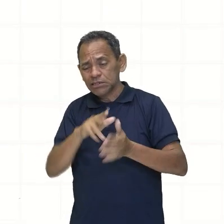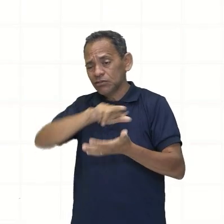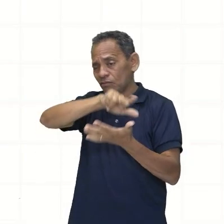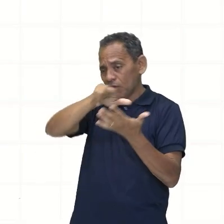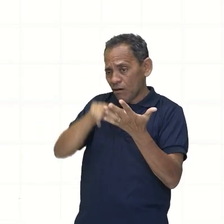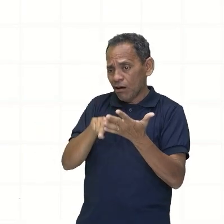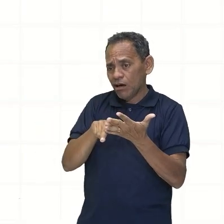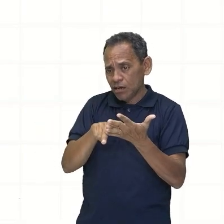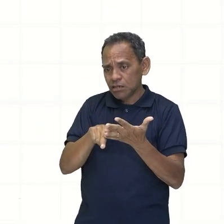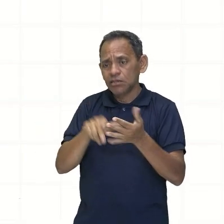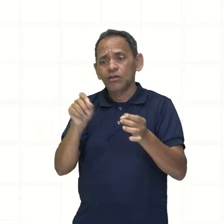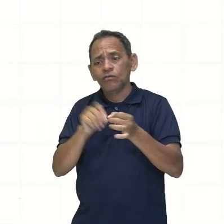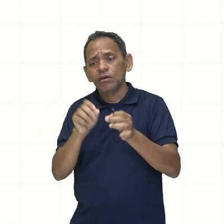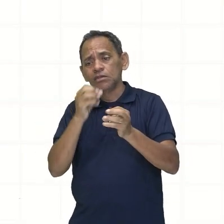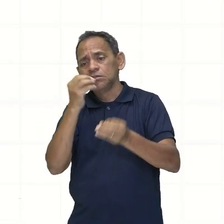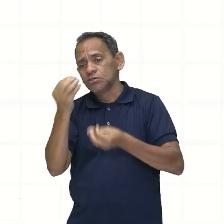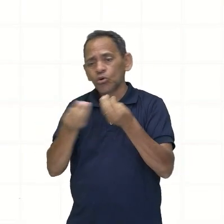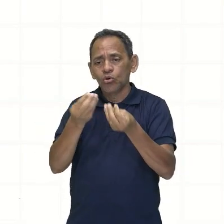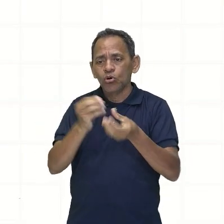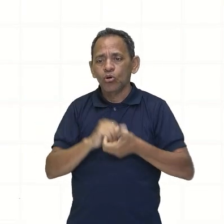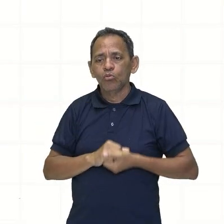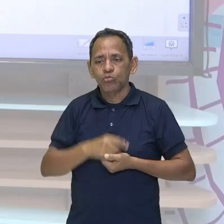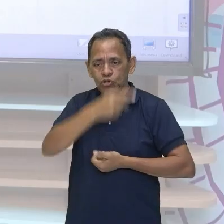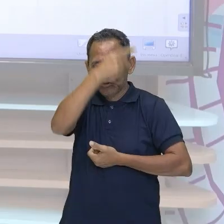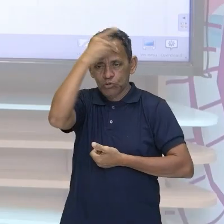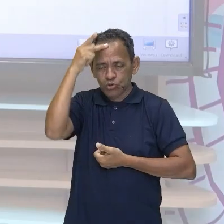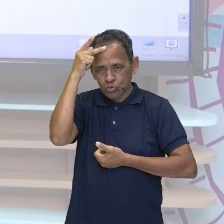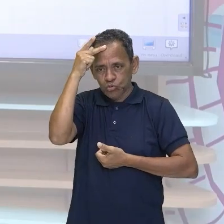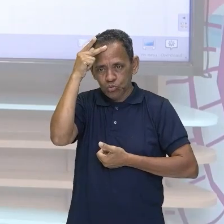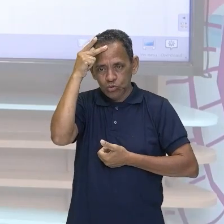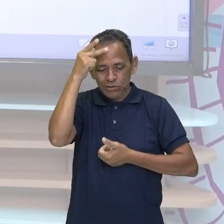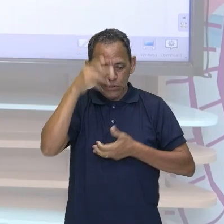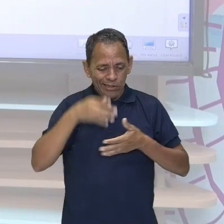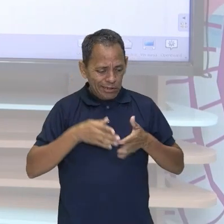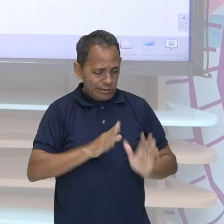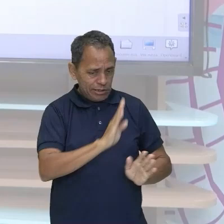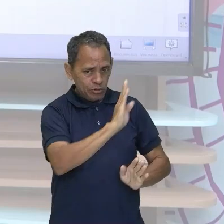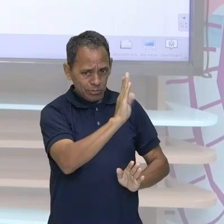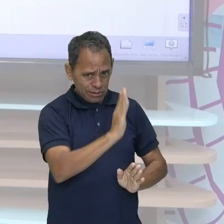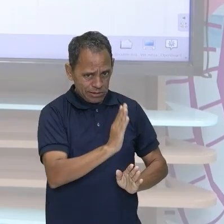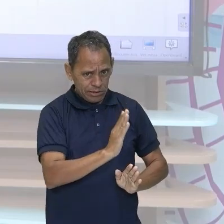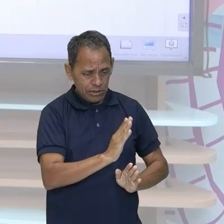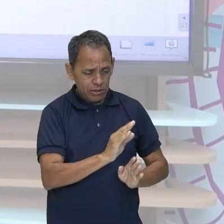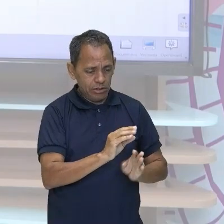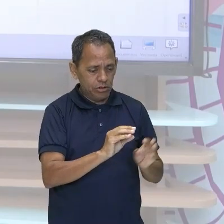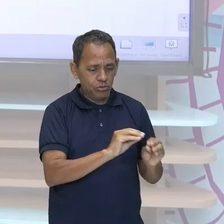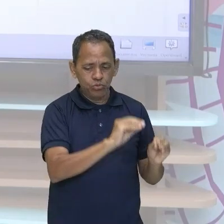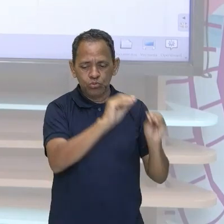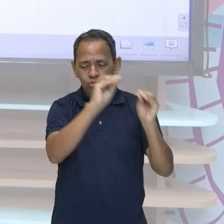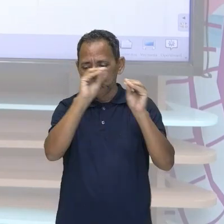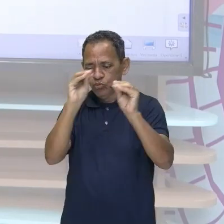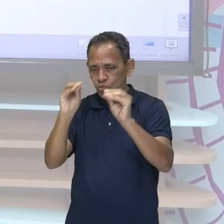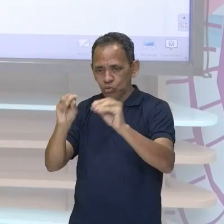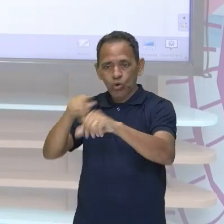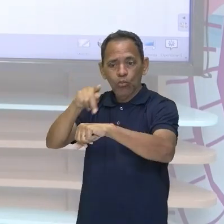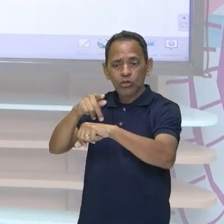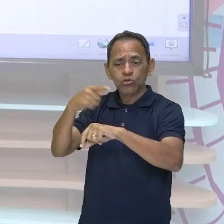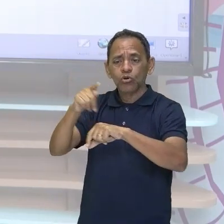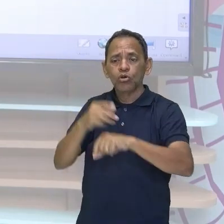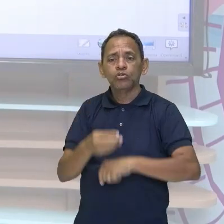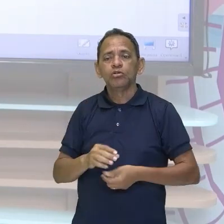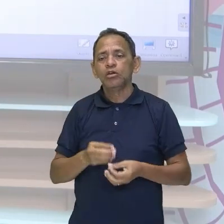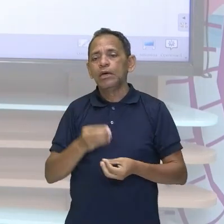levam essas pessoas, né, esses brasileiros, a irem para outros países, né, melhores condições de vida, às